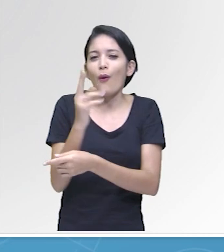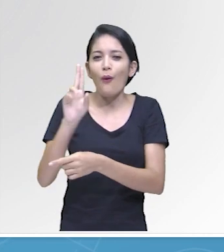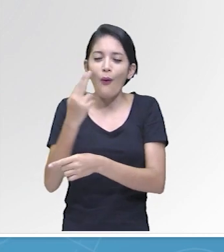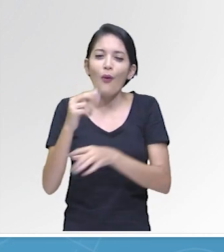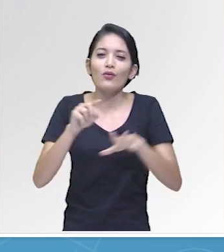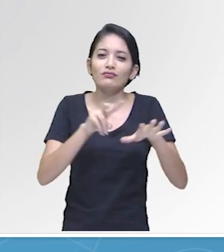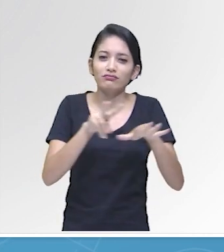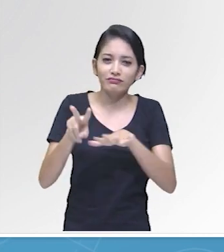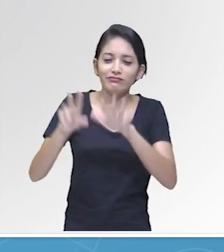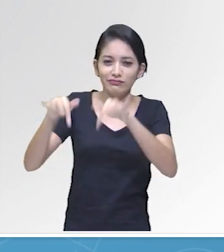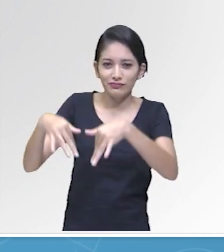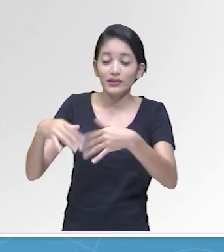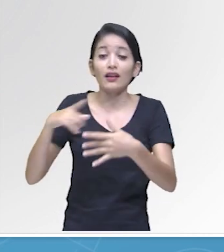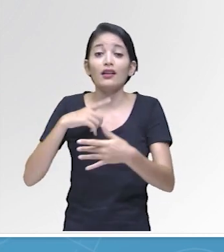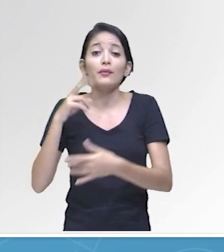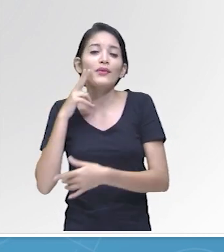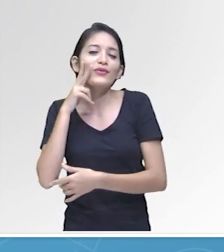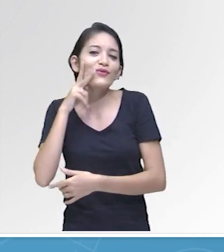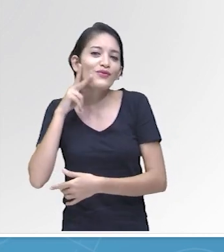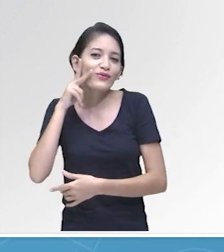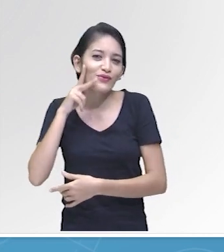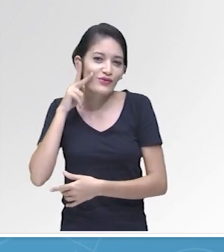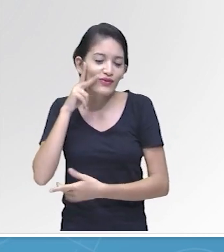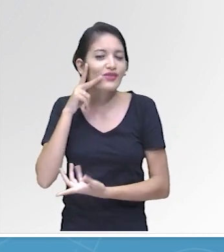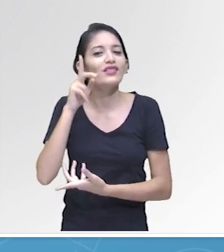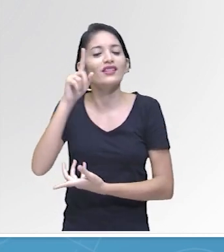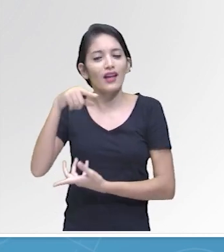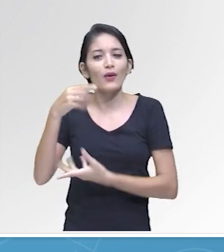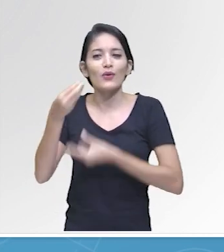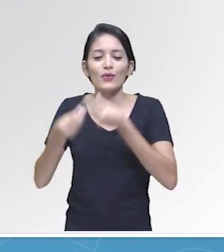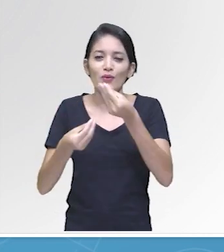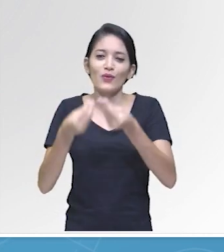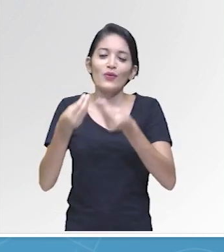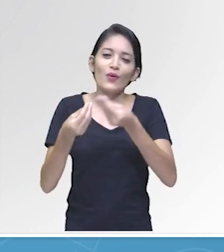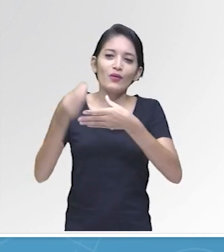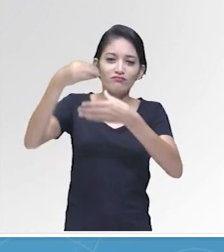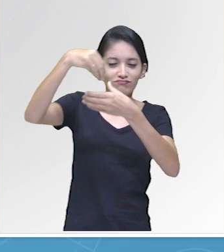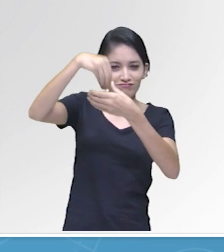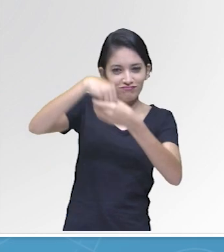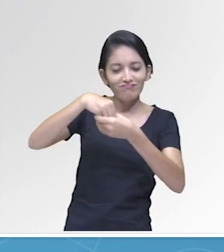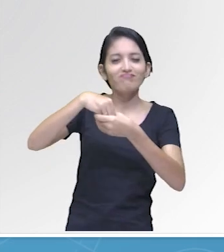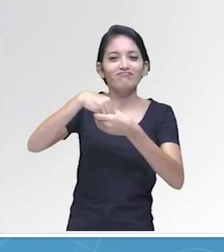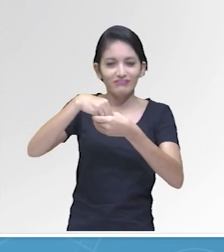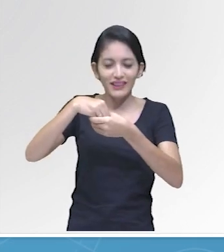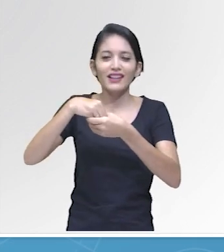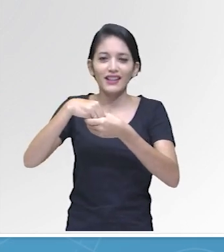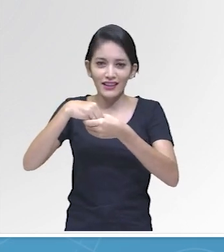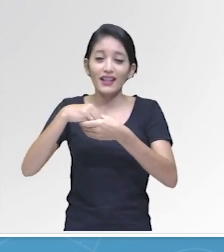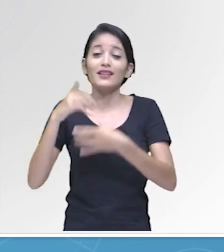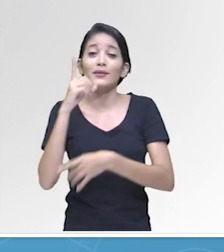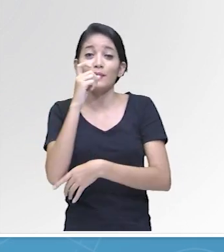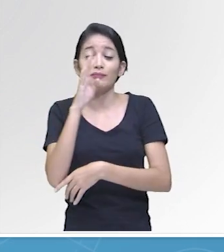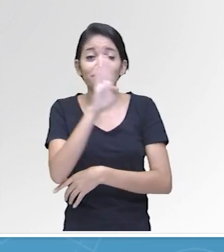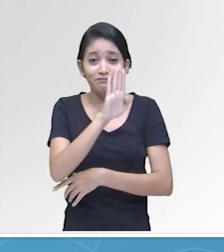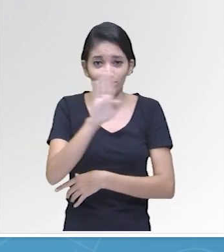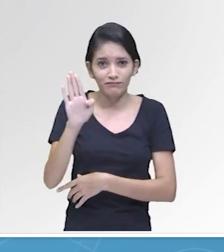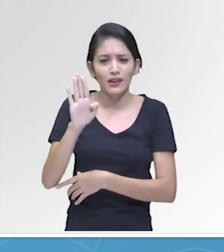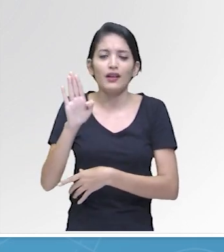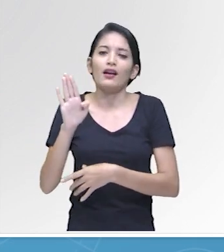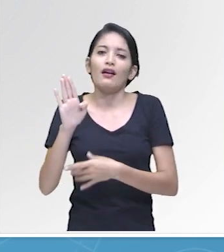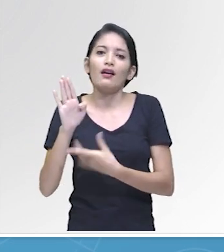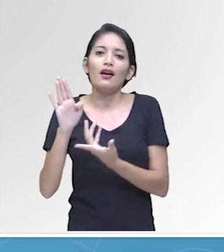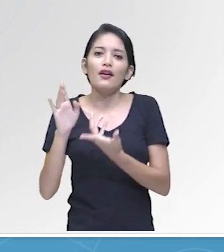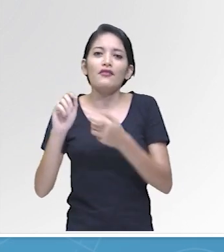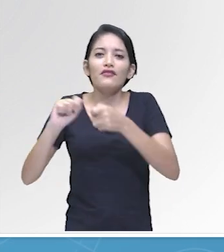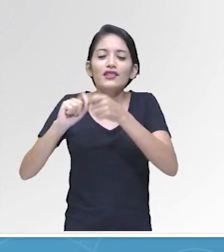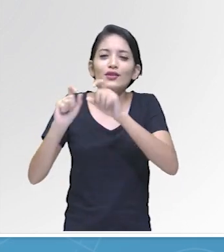o vinho. O vinho também é uma produção, tem participação das bactérias, transformando aí